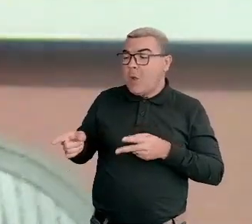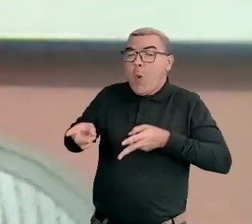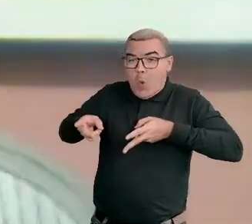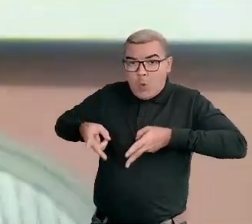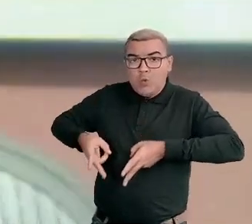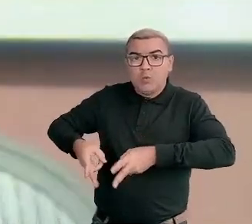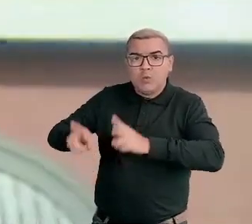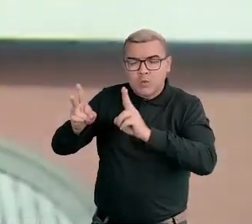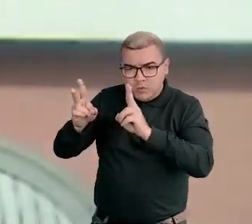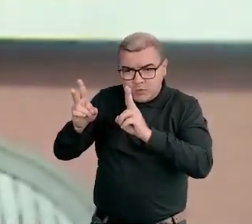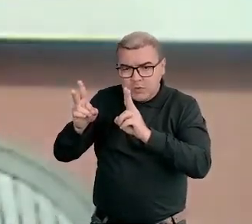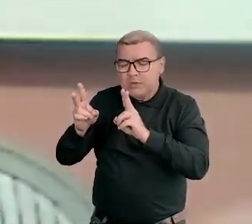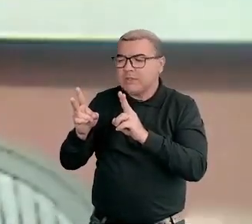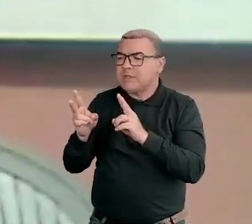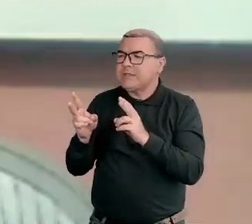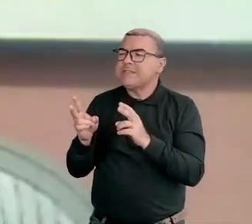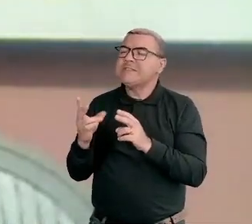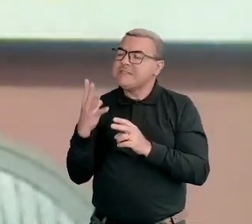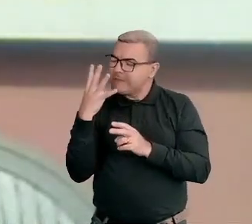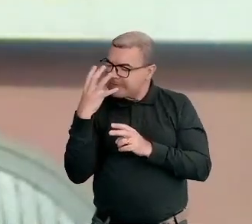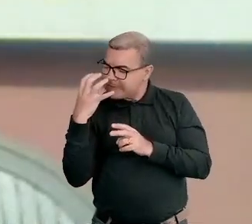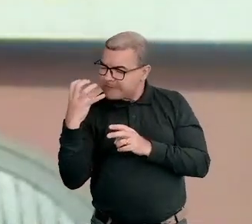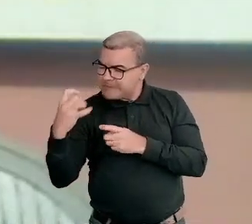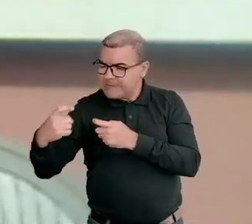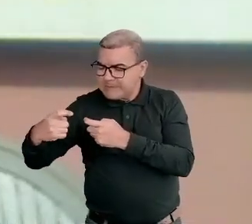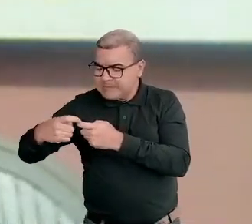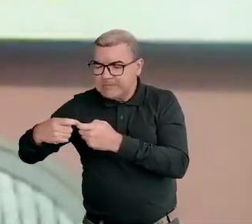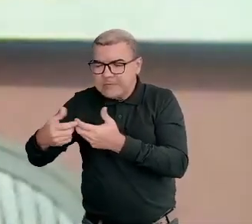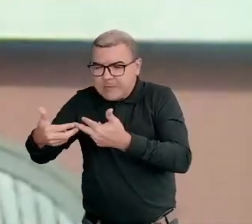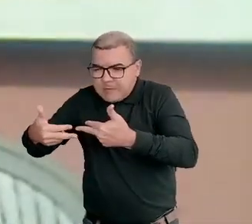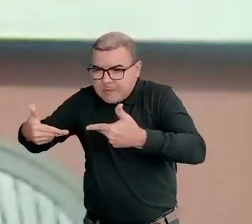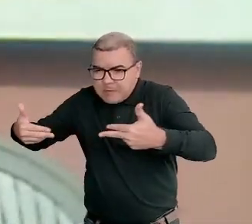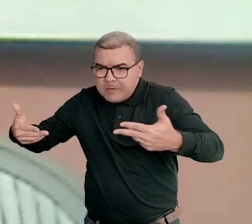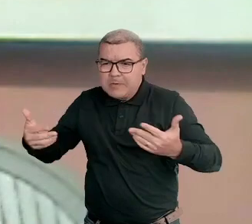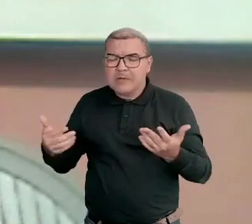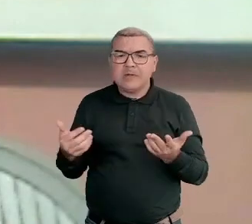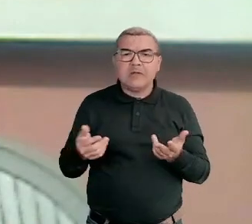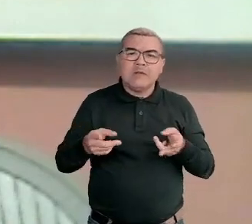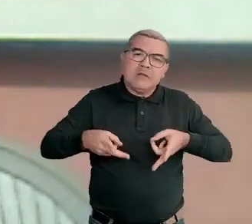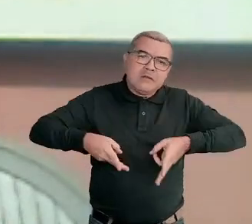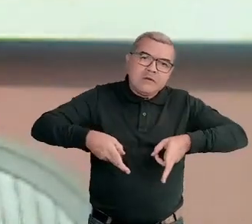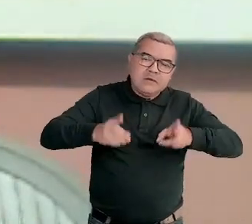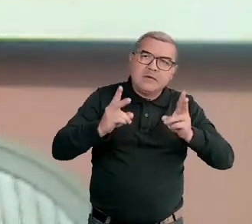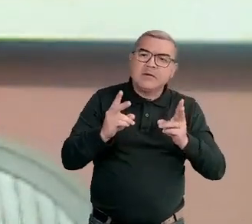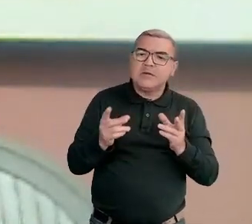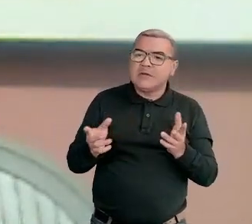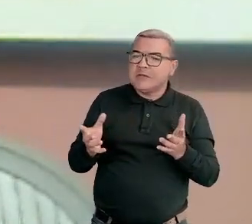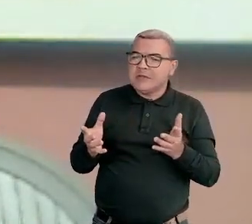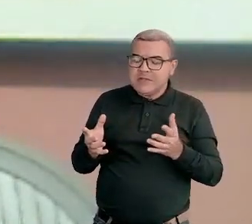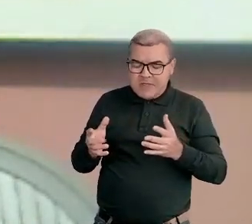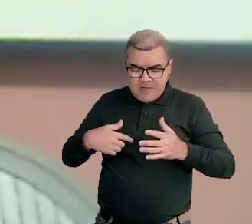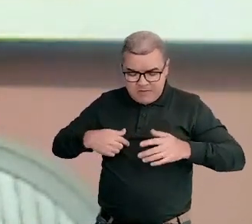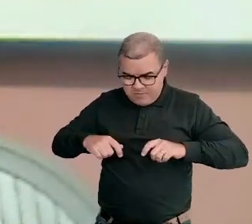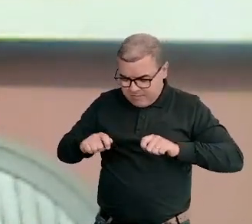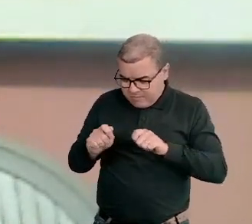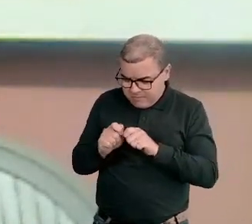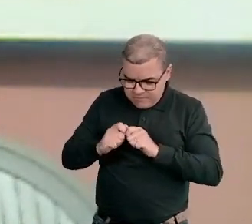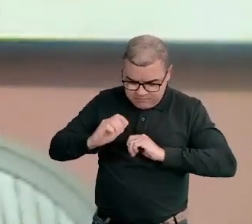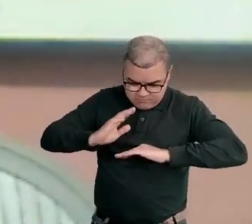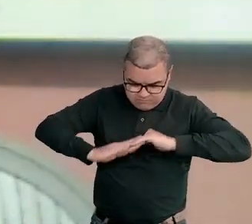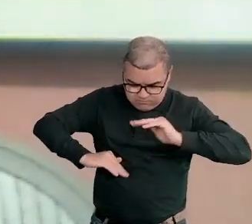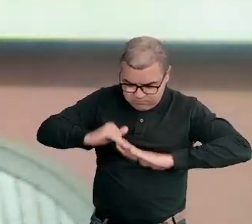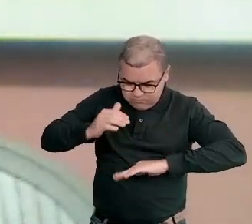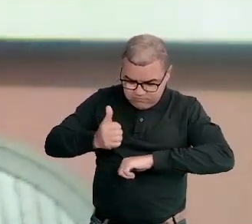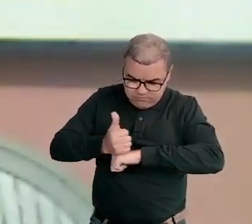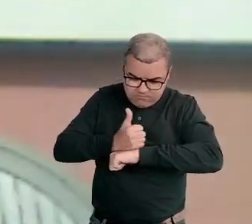de permanecer encantado, né? Como nos mecanismos encantatórios, né? Daquilo que nós fazemos, por aquilo que ele faz. Então,